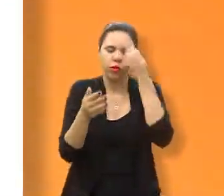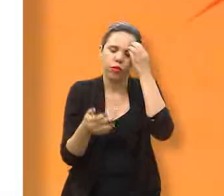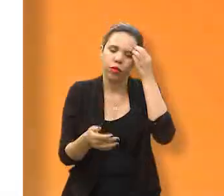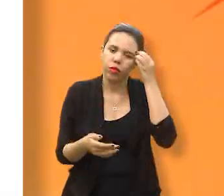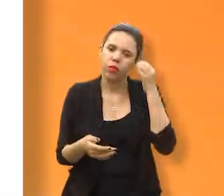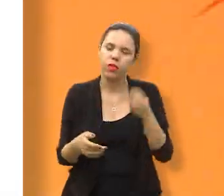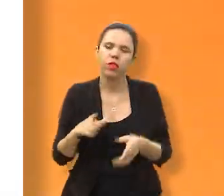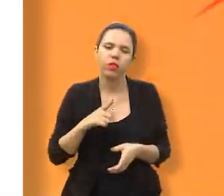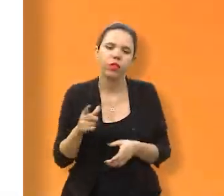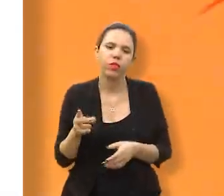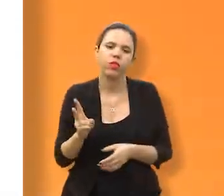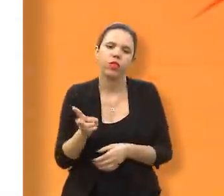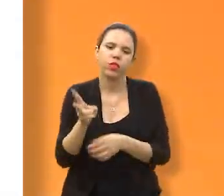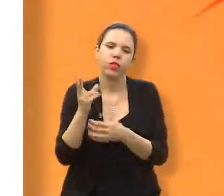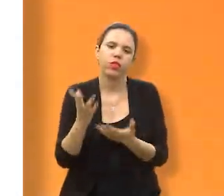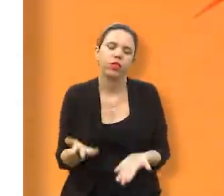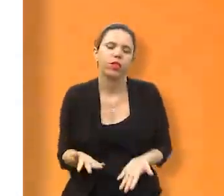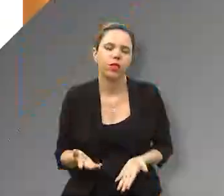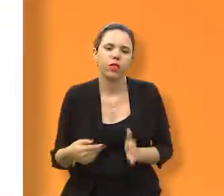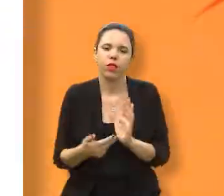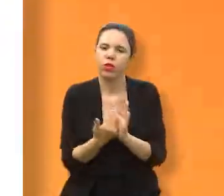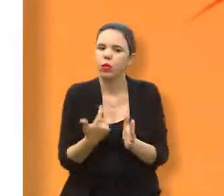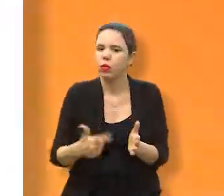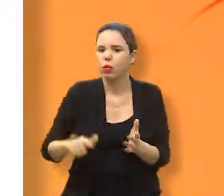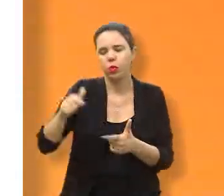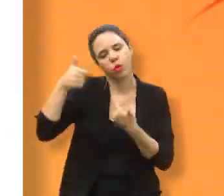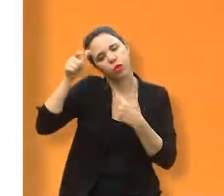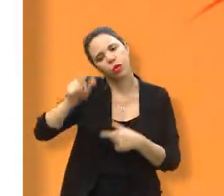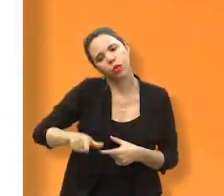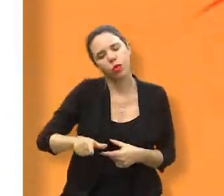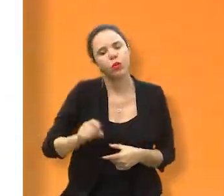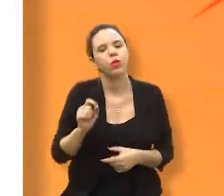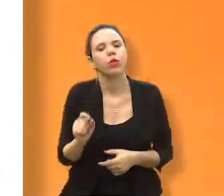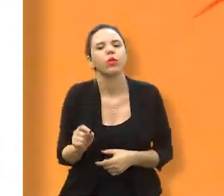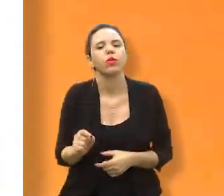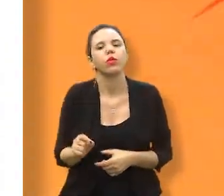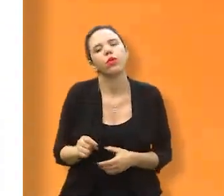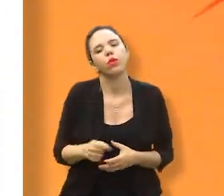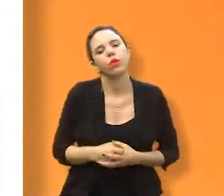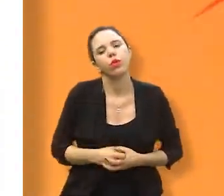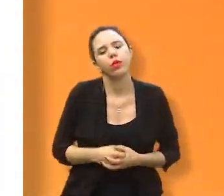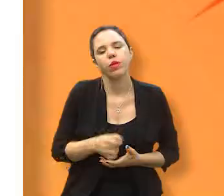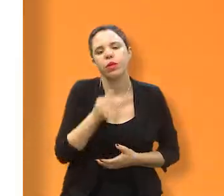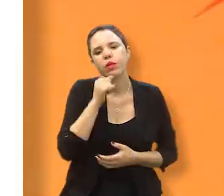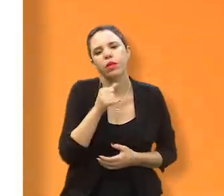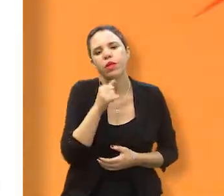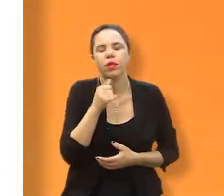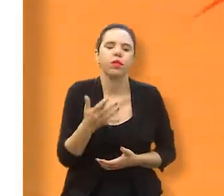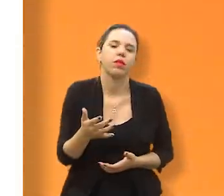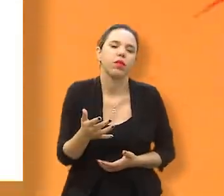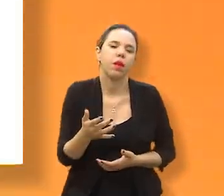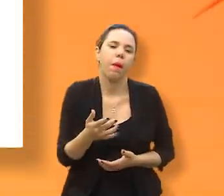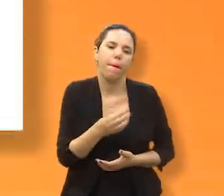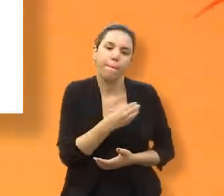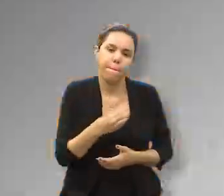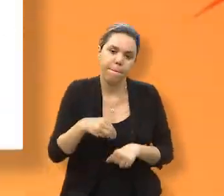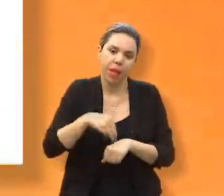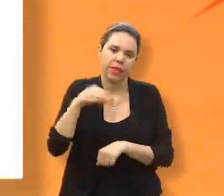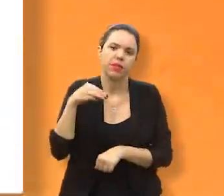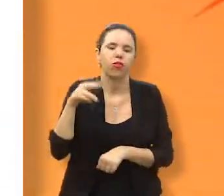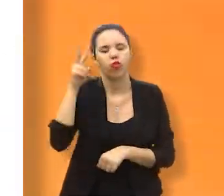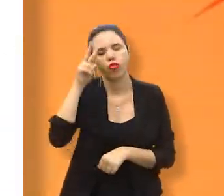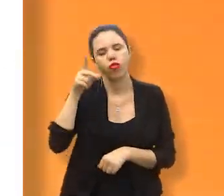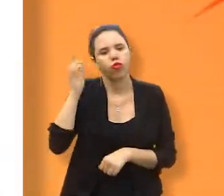caminho que eles devem seguir. No quadrinho não tem um personagem que é o, vamos dizer assim, o mestre dos magos, mas a história